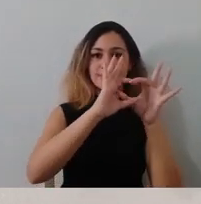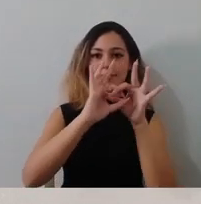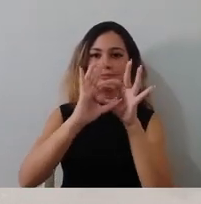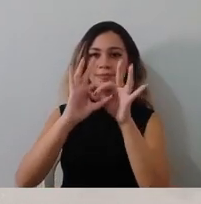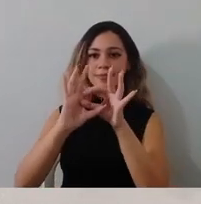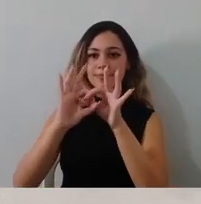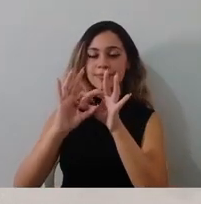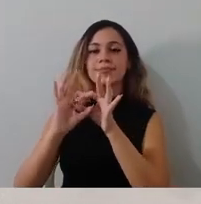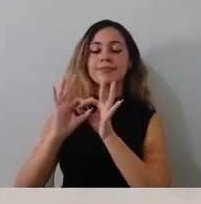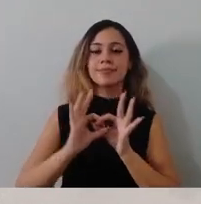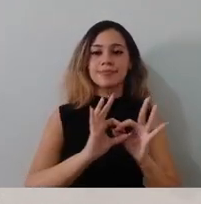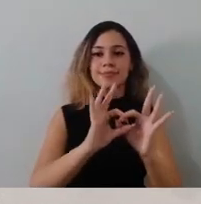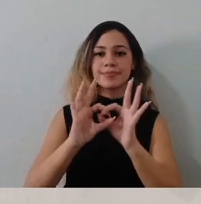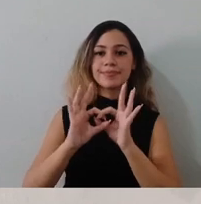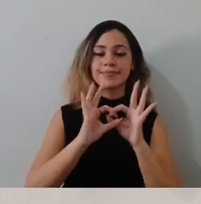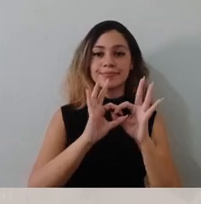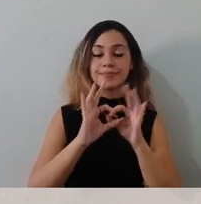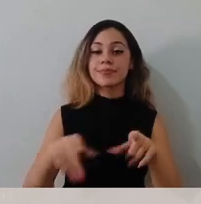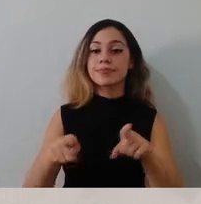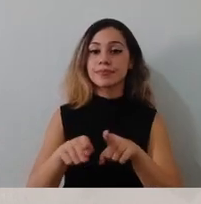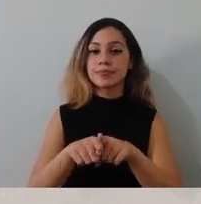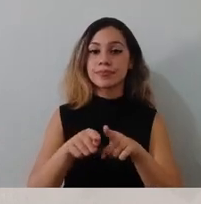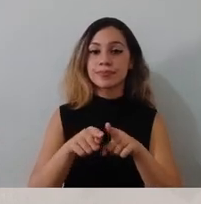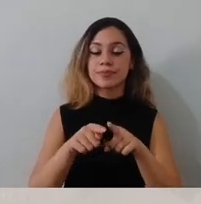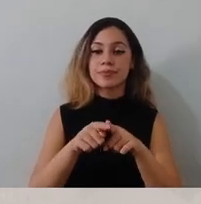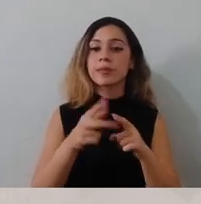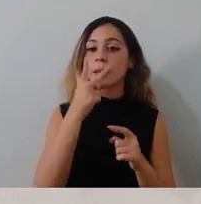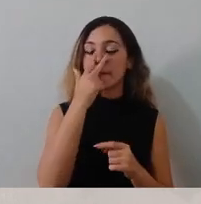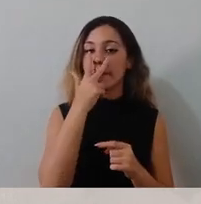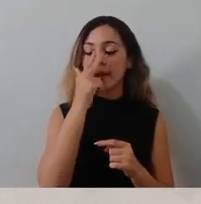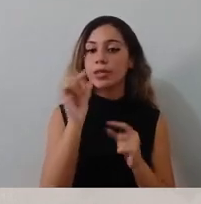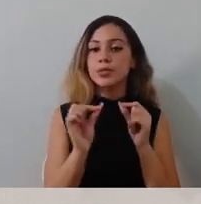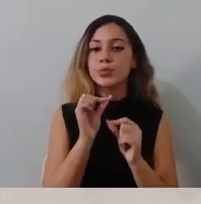ó. Conectando, criando laços. Forma também aquele símbolo